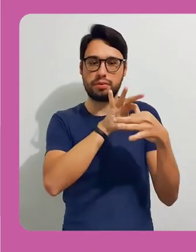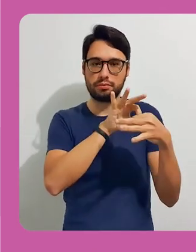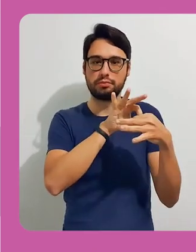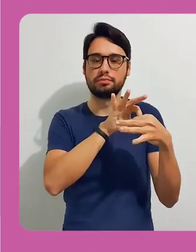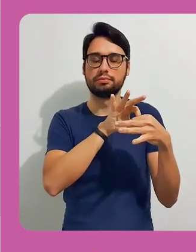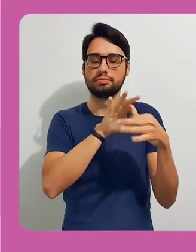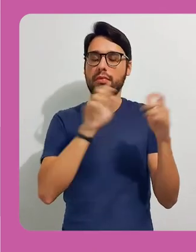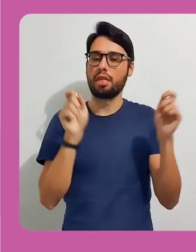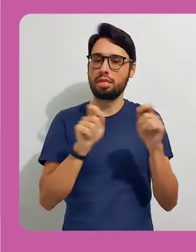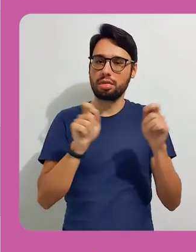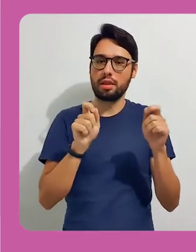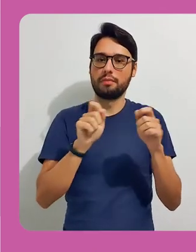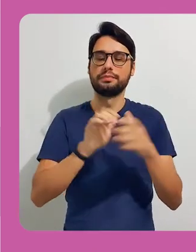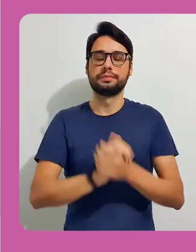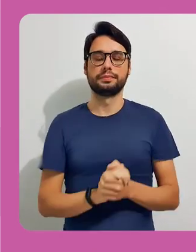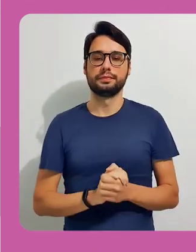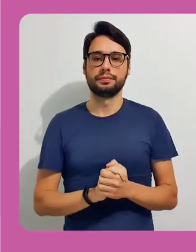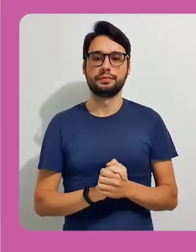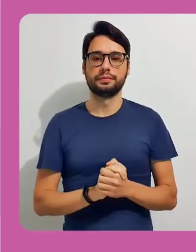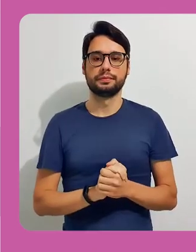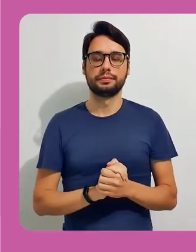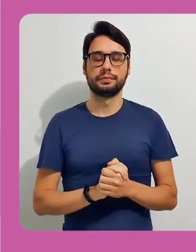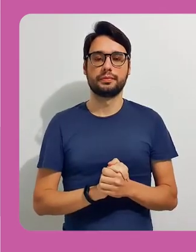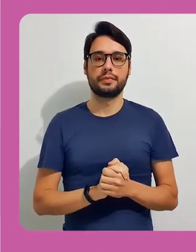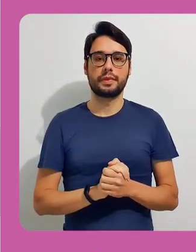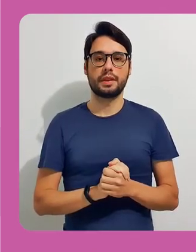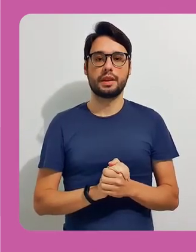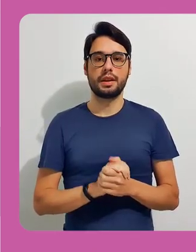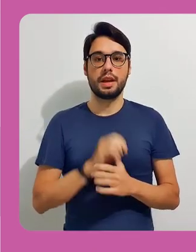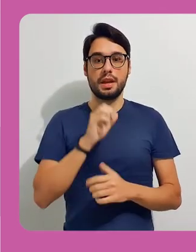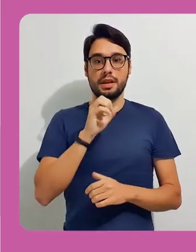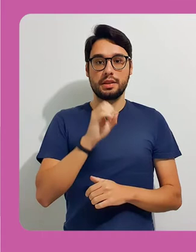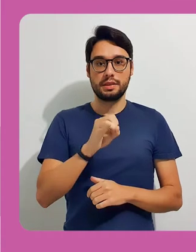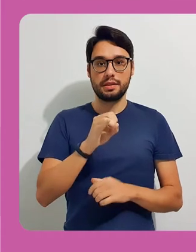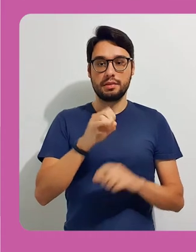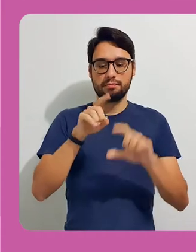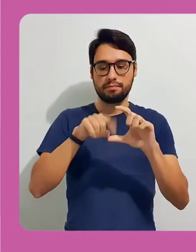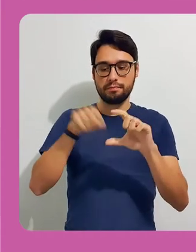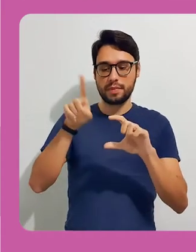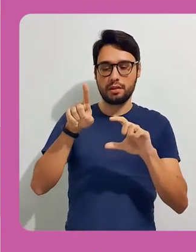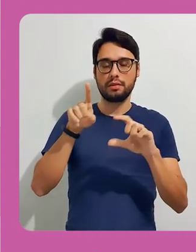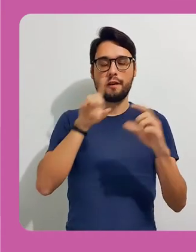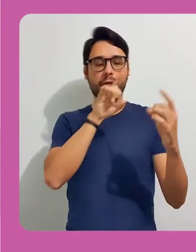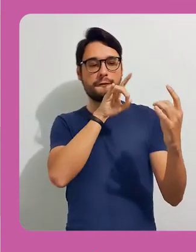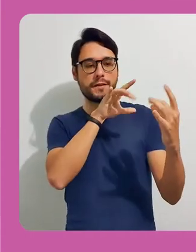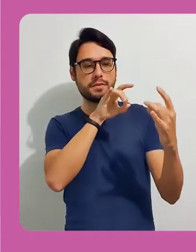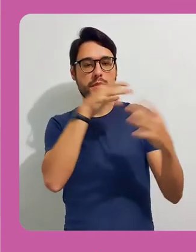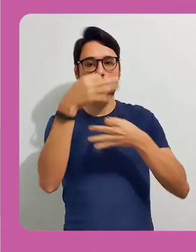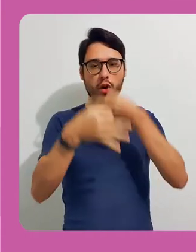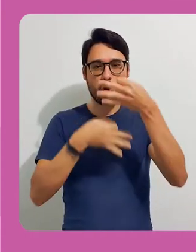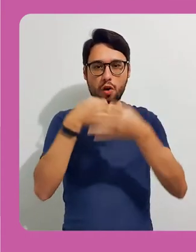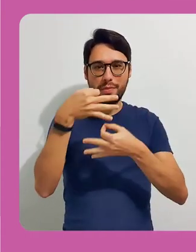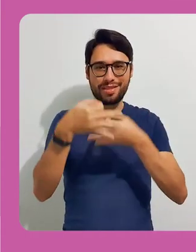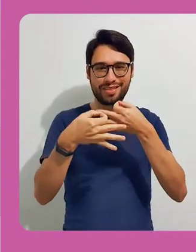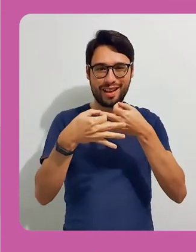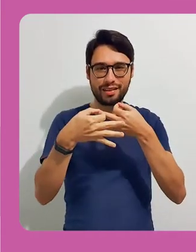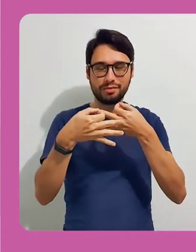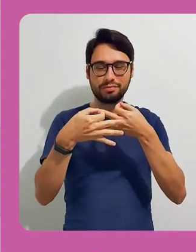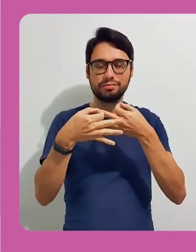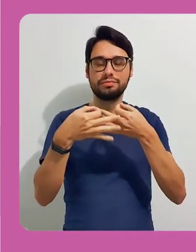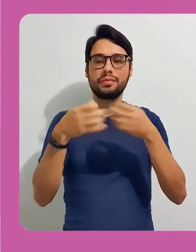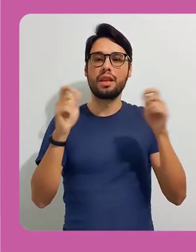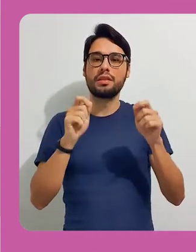mundo o interpreta e sabe que aquela nota é referente a um determinado aluno então você pode também enviar uma planilha de notas